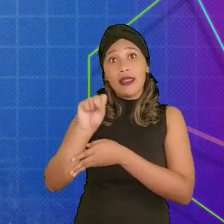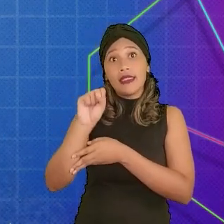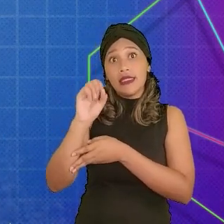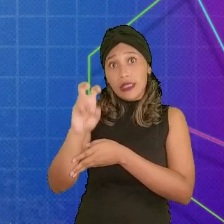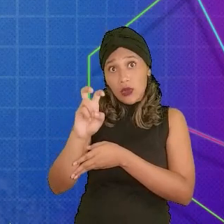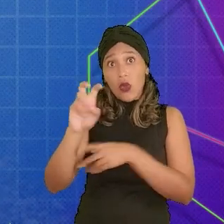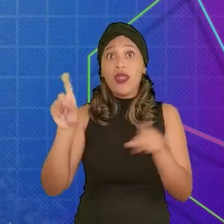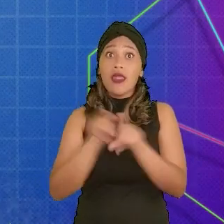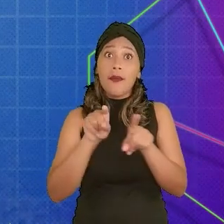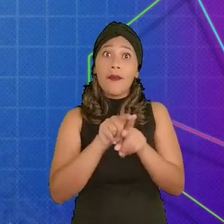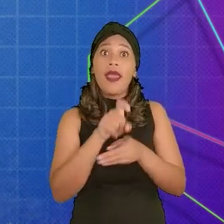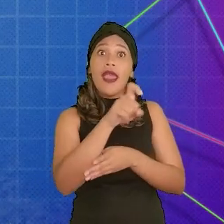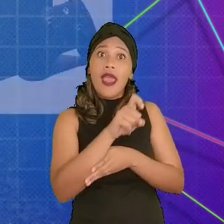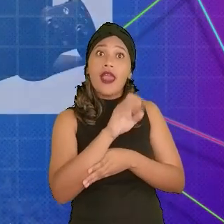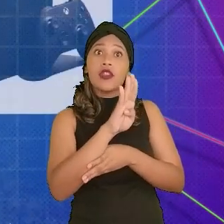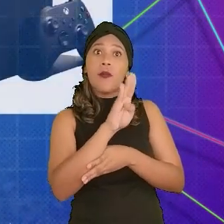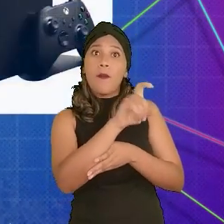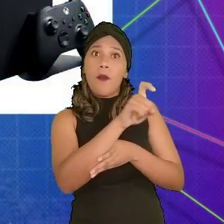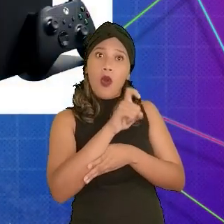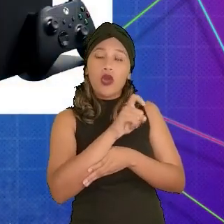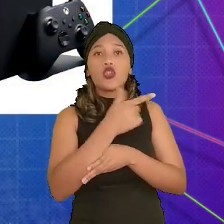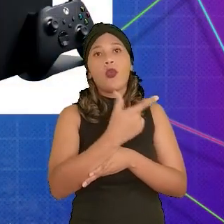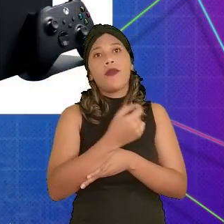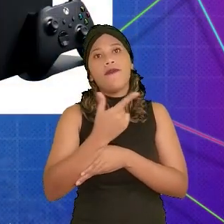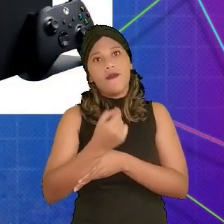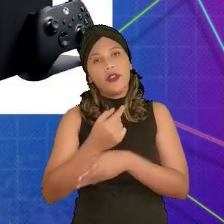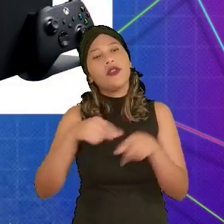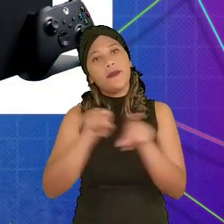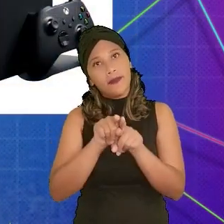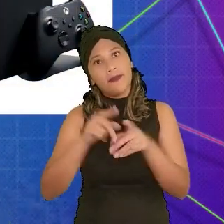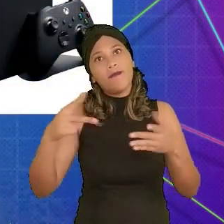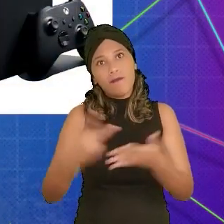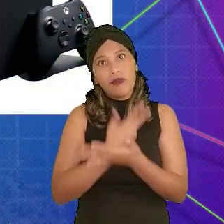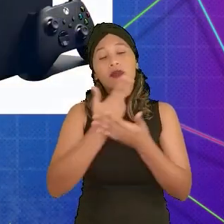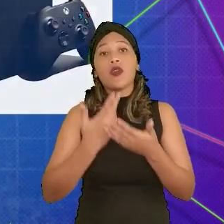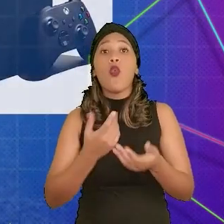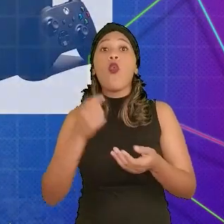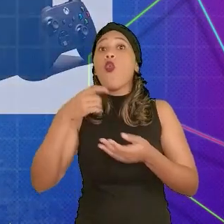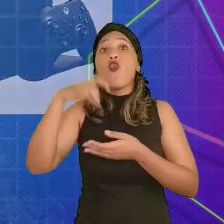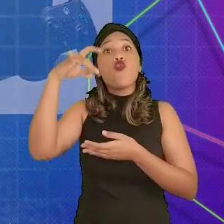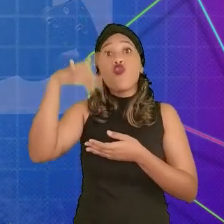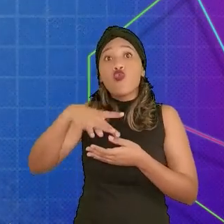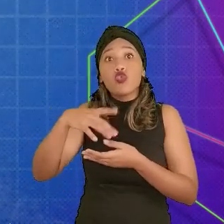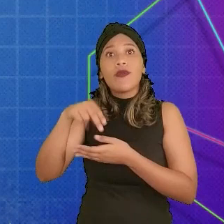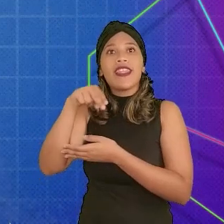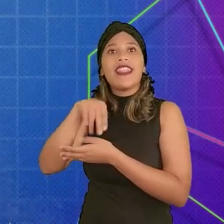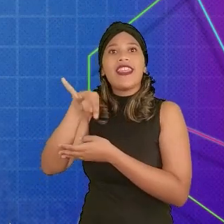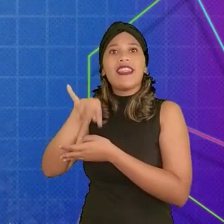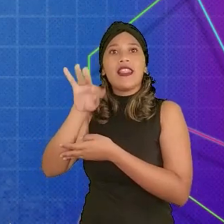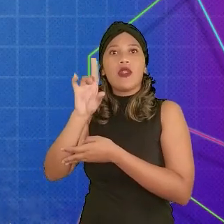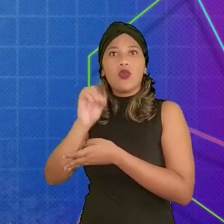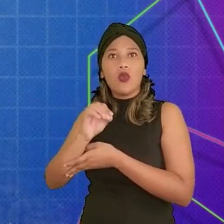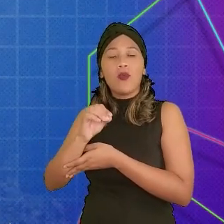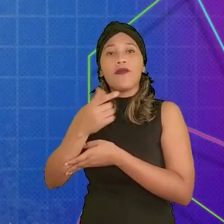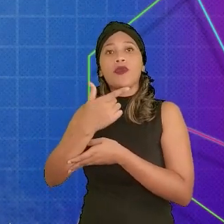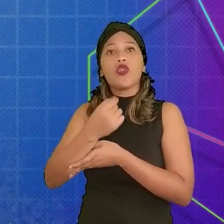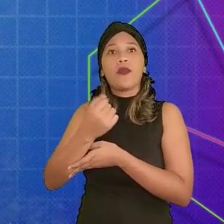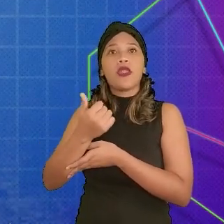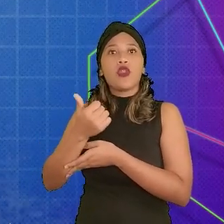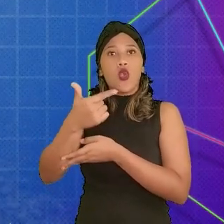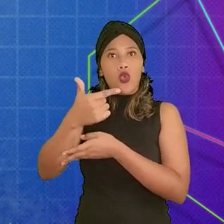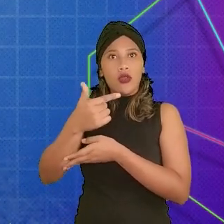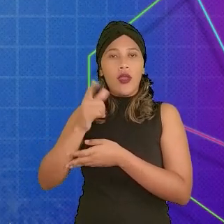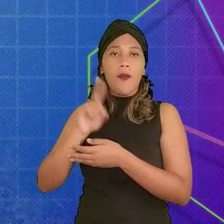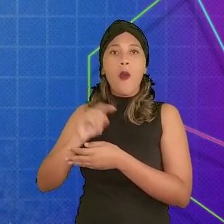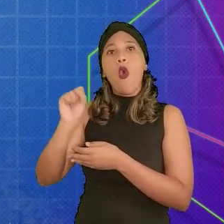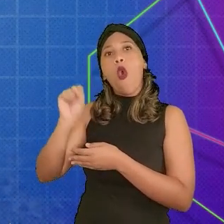Sony e Xbox Series X e S de 2020. O último console doméstico da Nintendo foi o Wii U de 2012, que